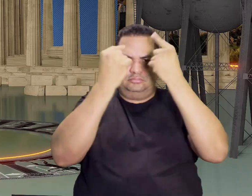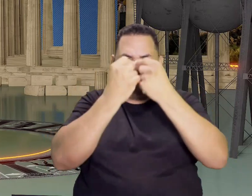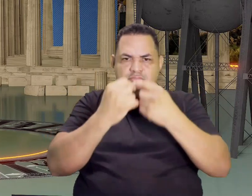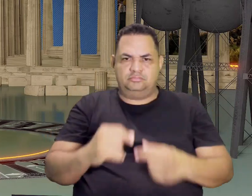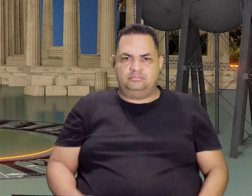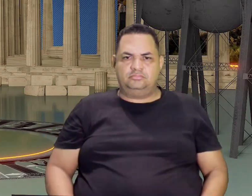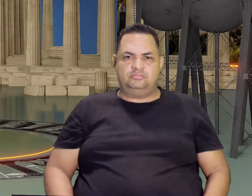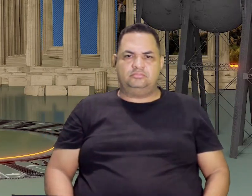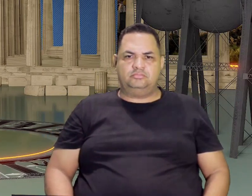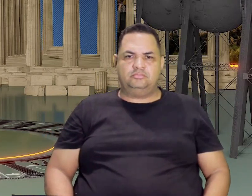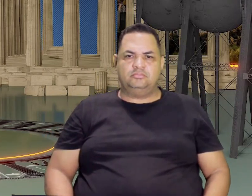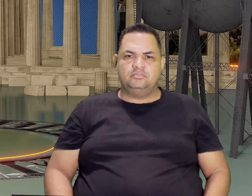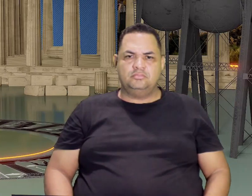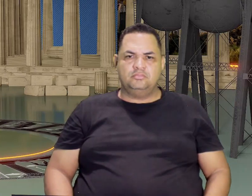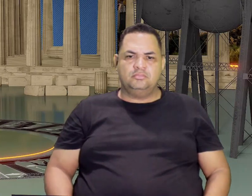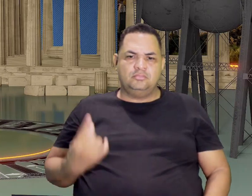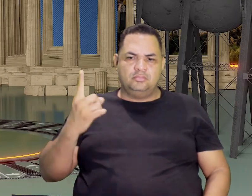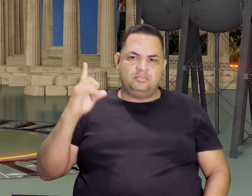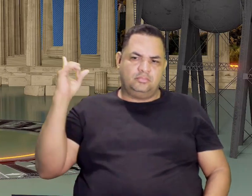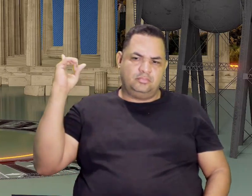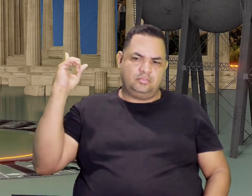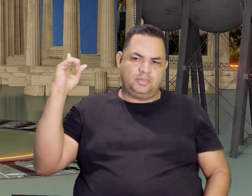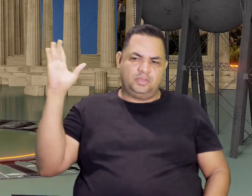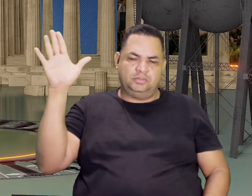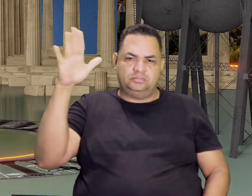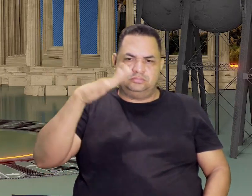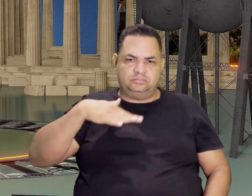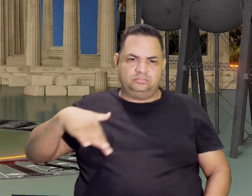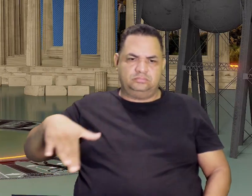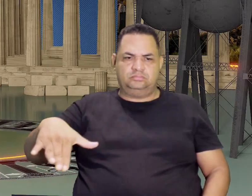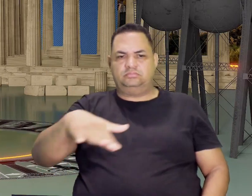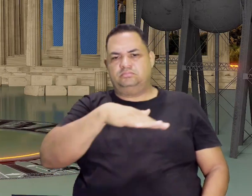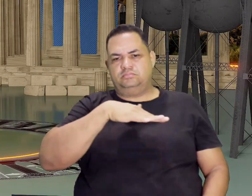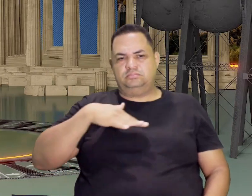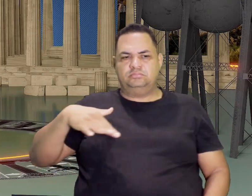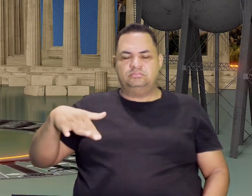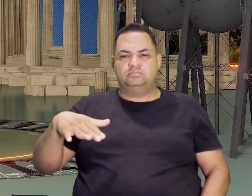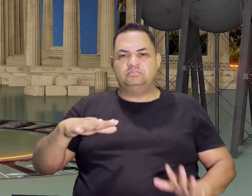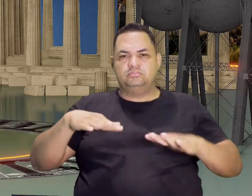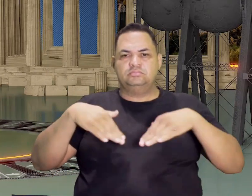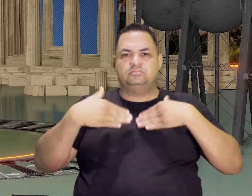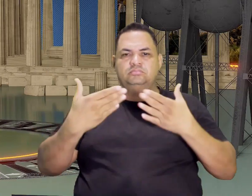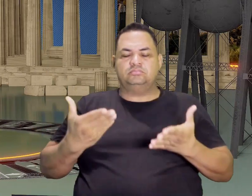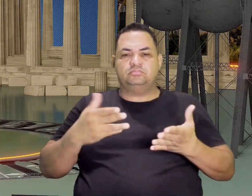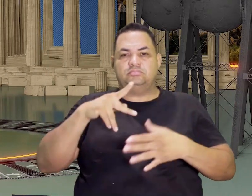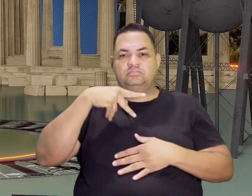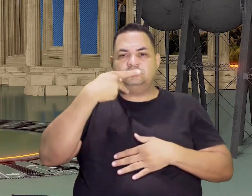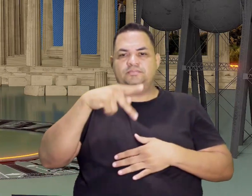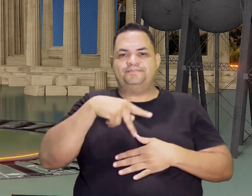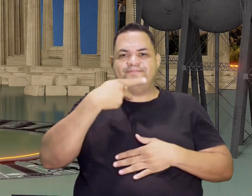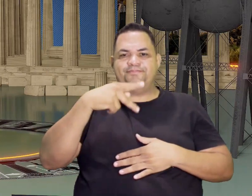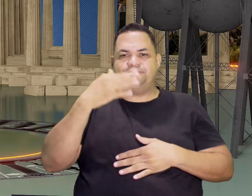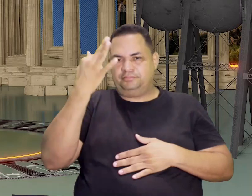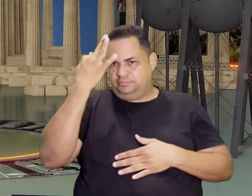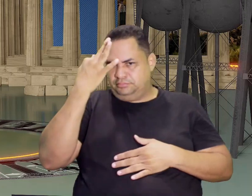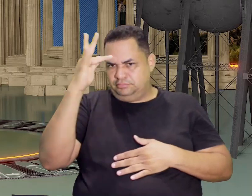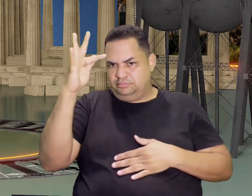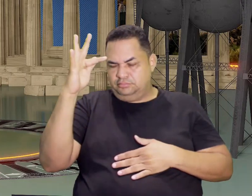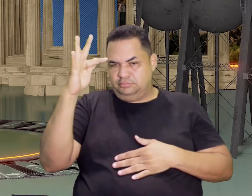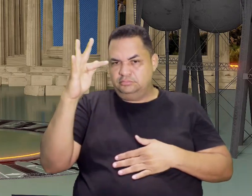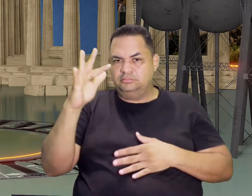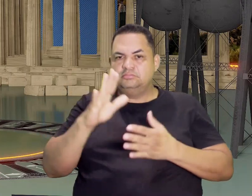etc. Então, o nosso cenário aqui ele está em volta de algumas questões. Mas quando se fala de questões